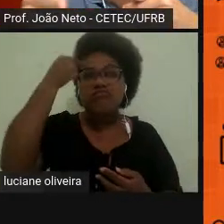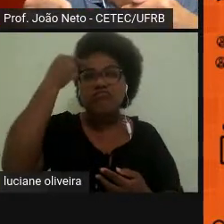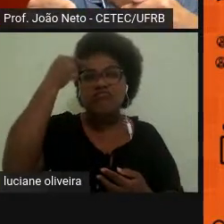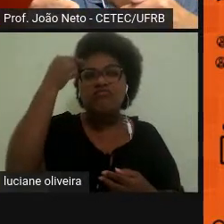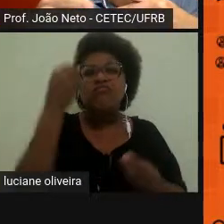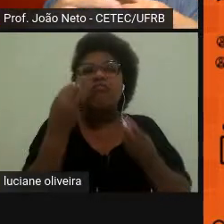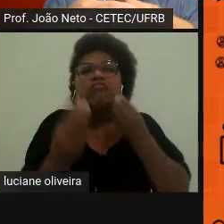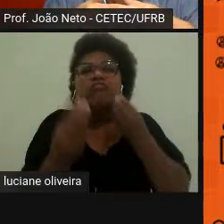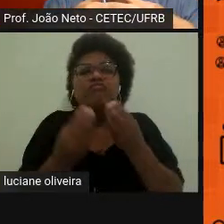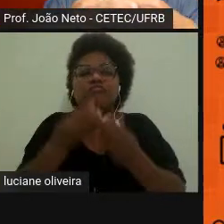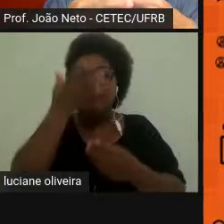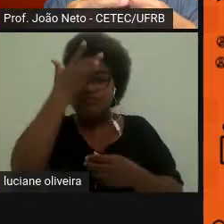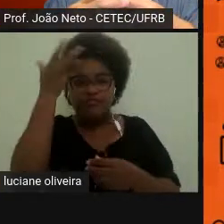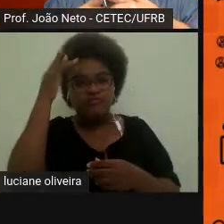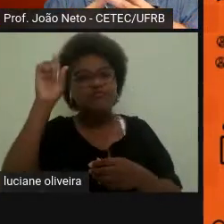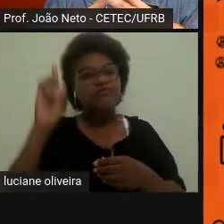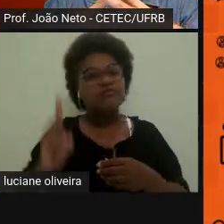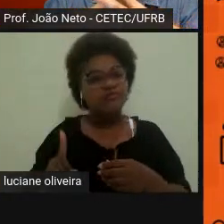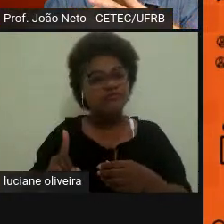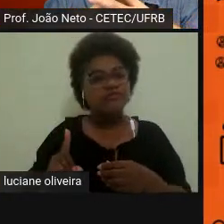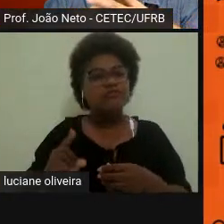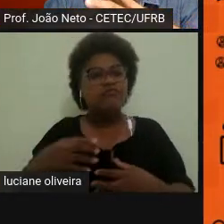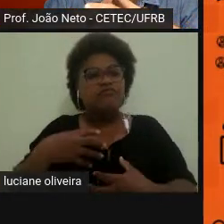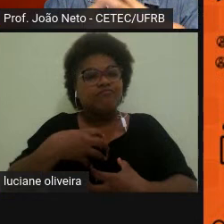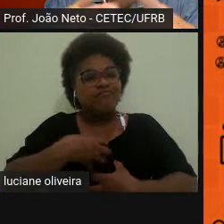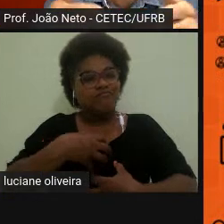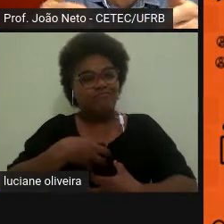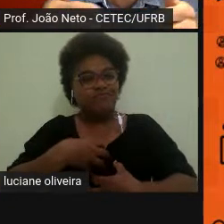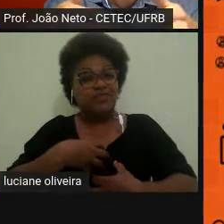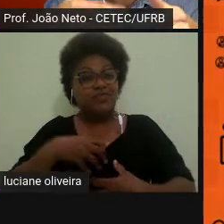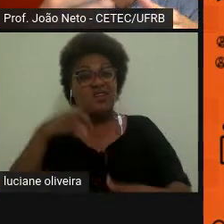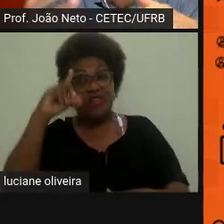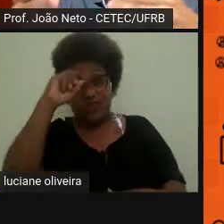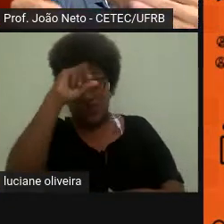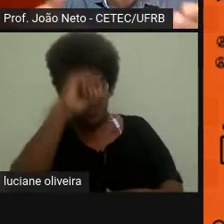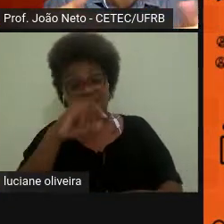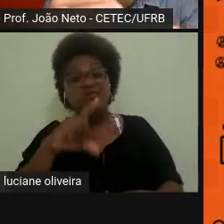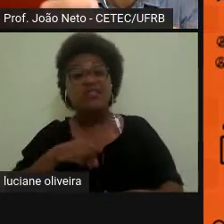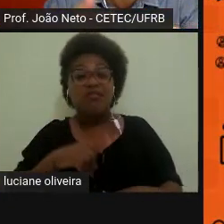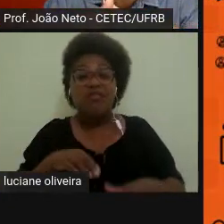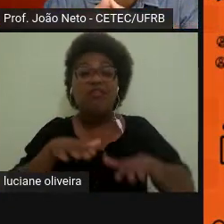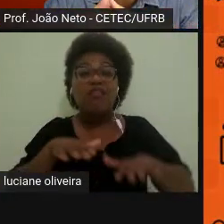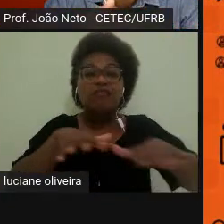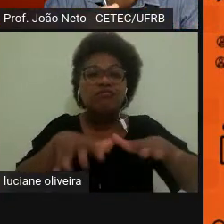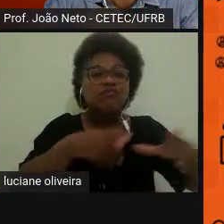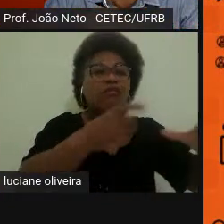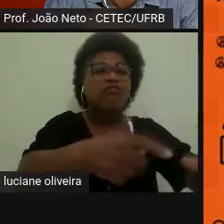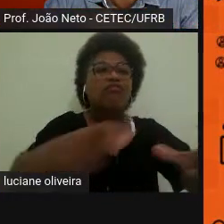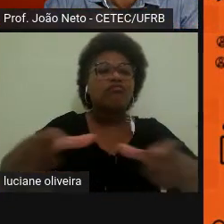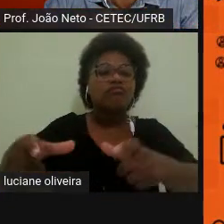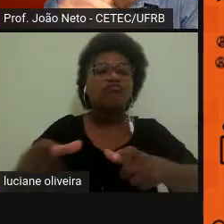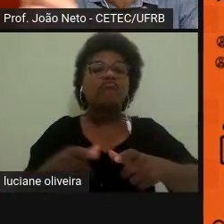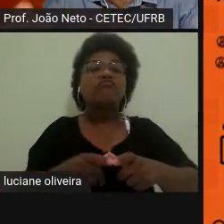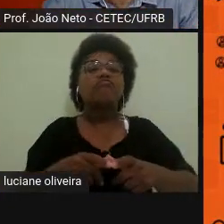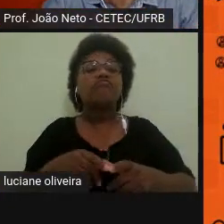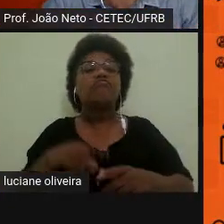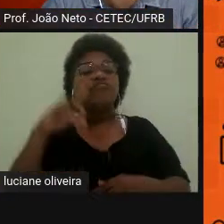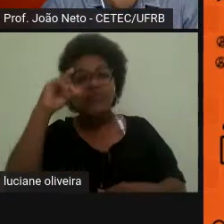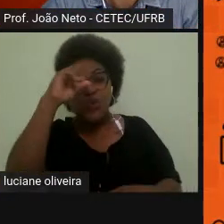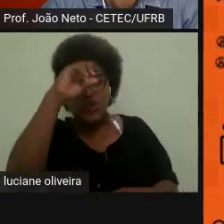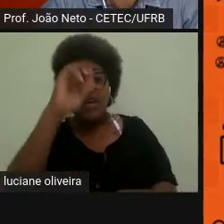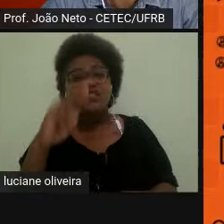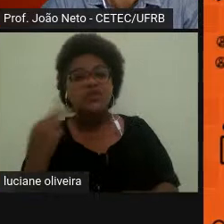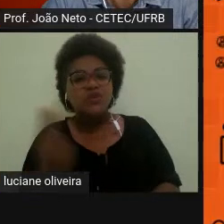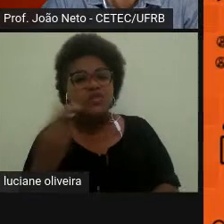dificuldade que acesso aos locais dificuldade de de plenamente utilizar todos os recursos que e a